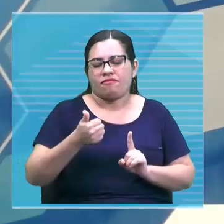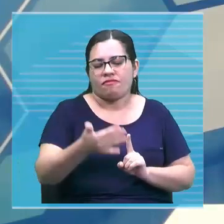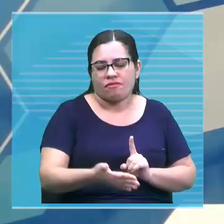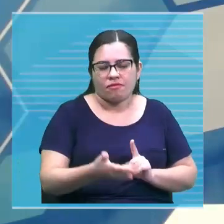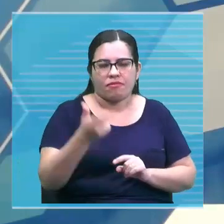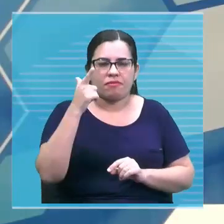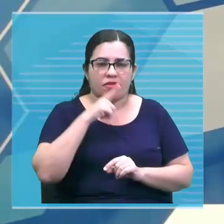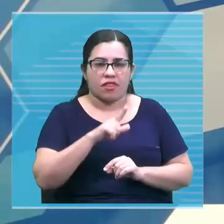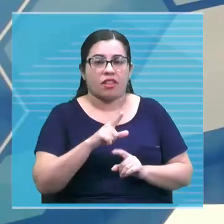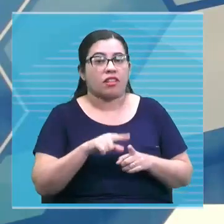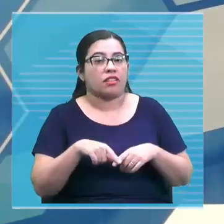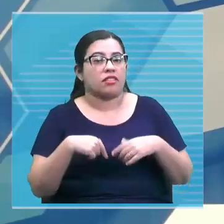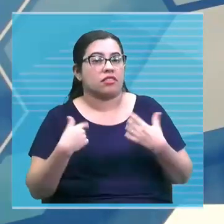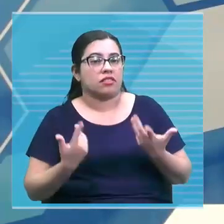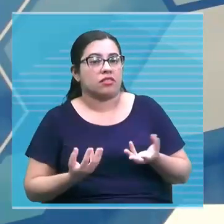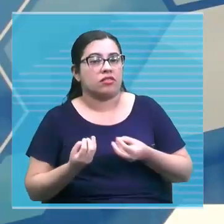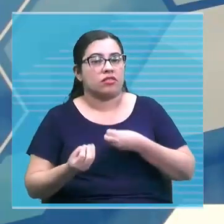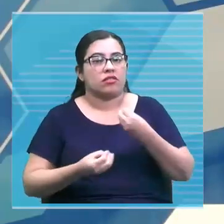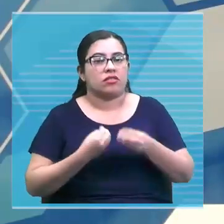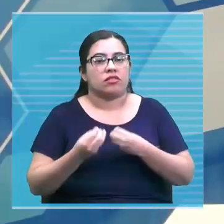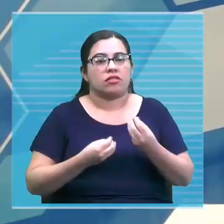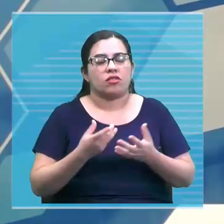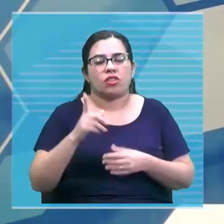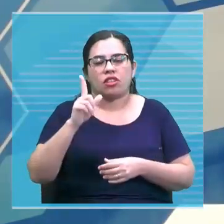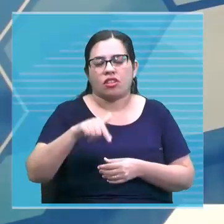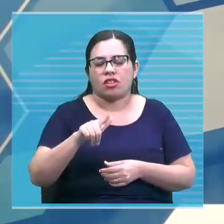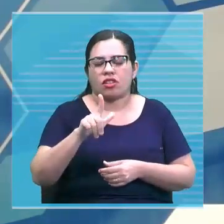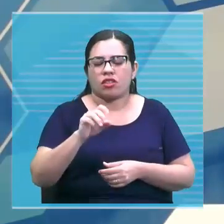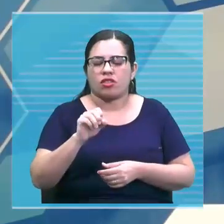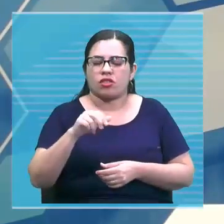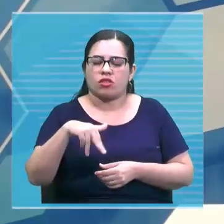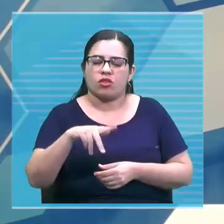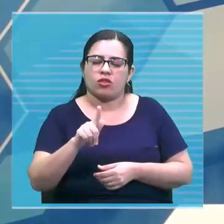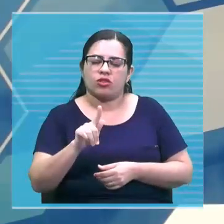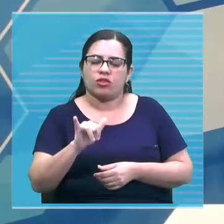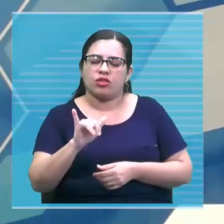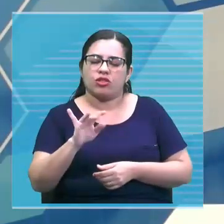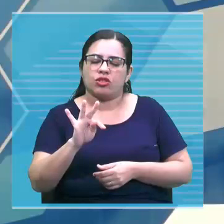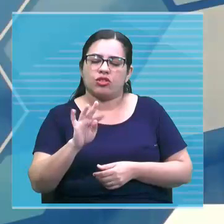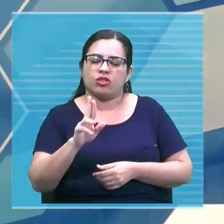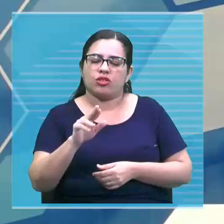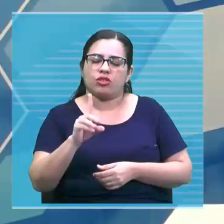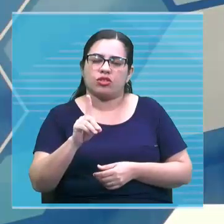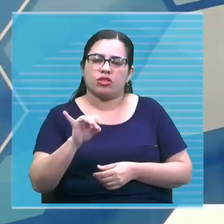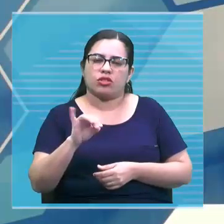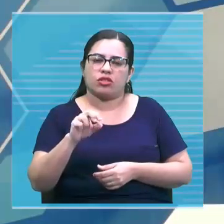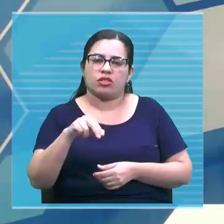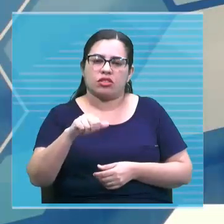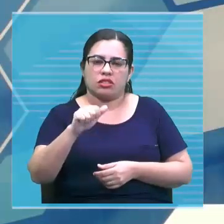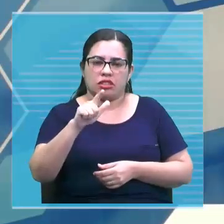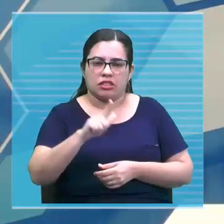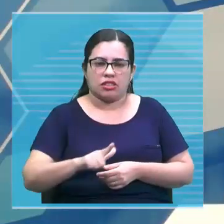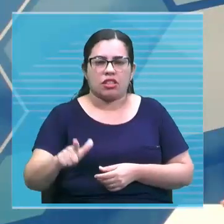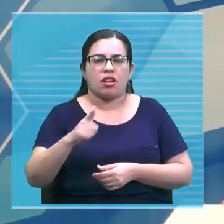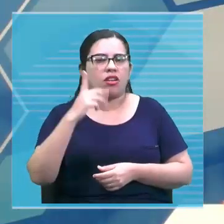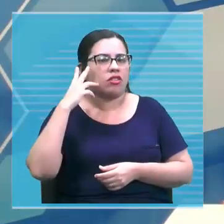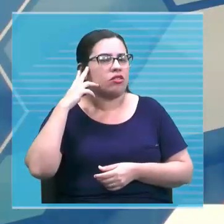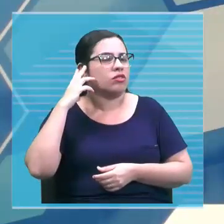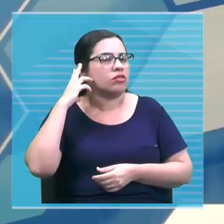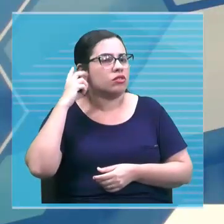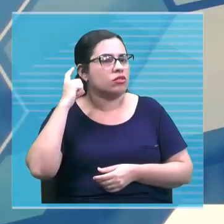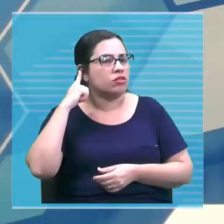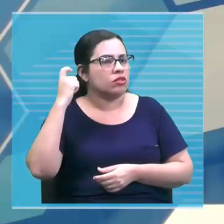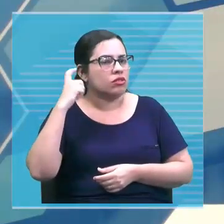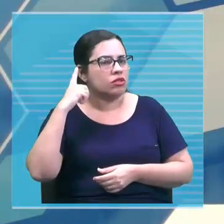que de forma longitudinal o som ele é transmitido perfeito